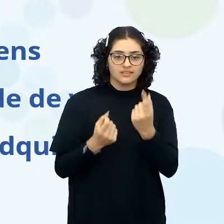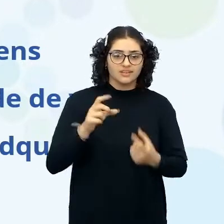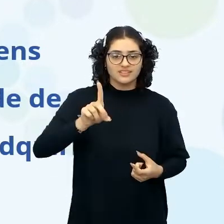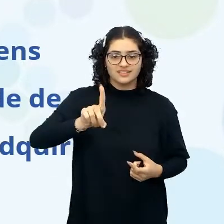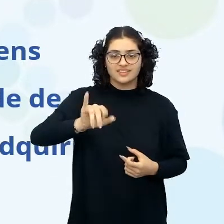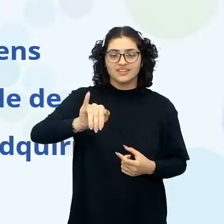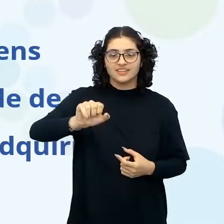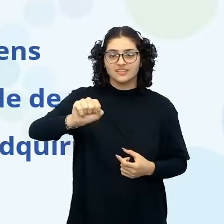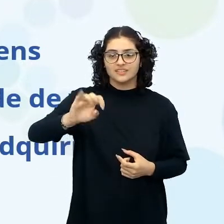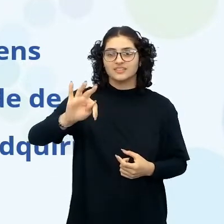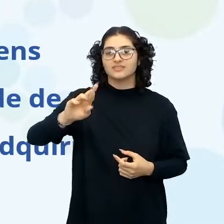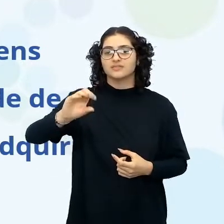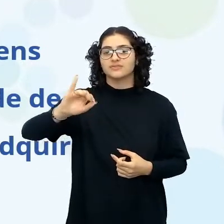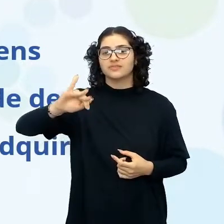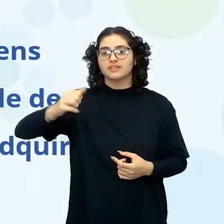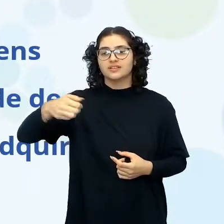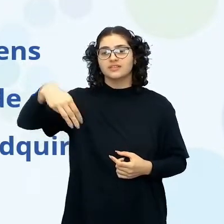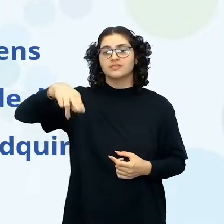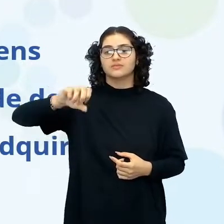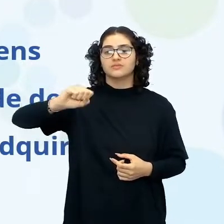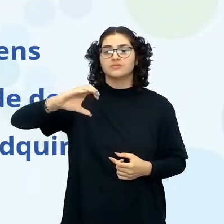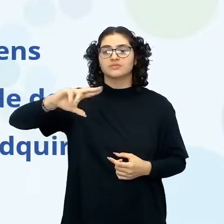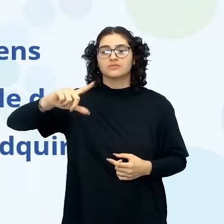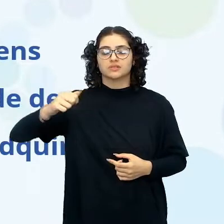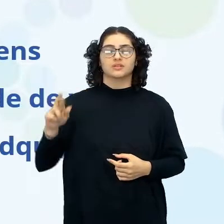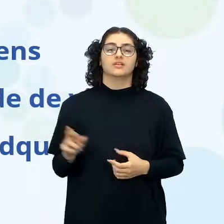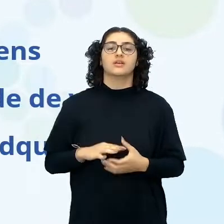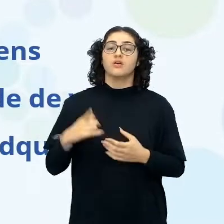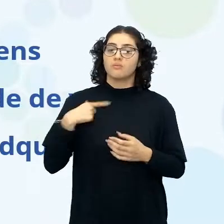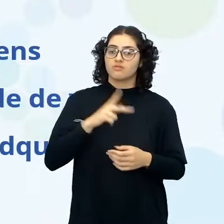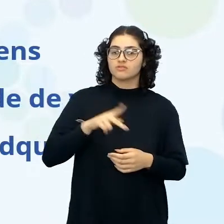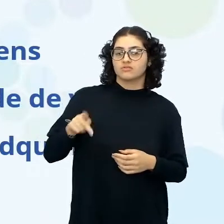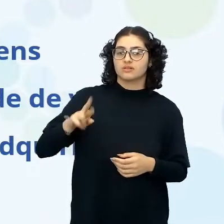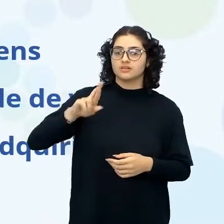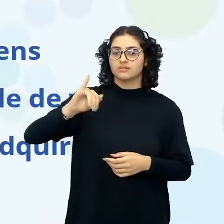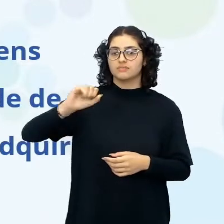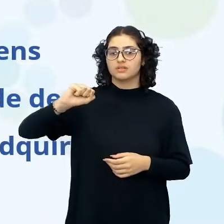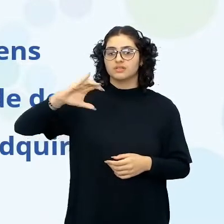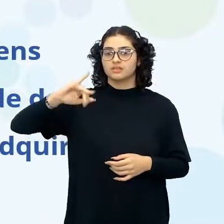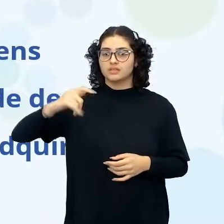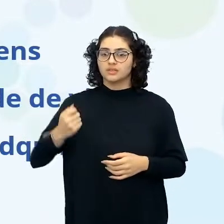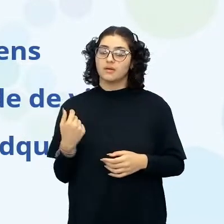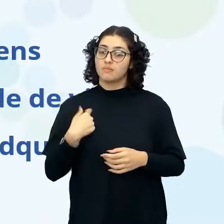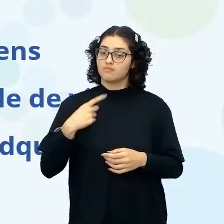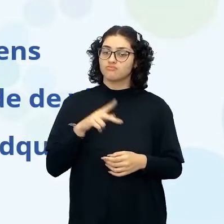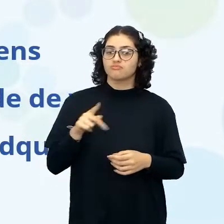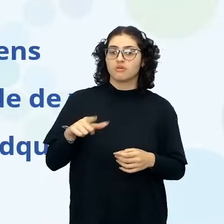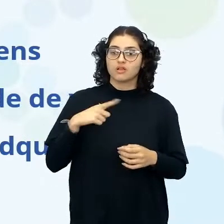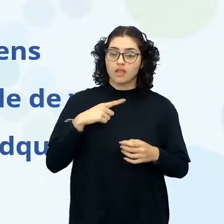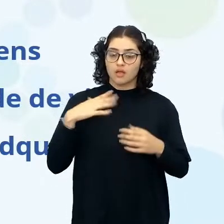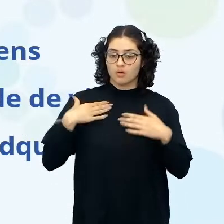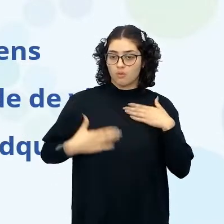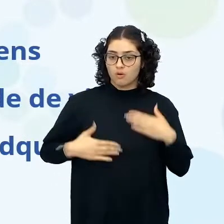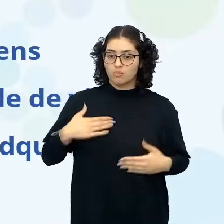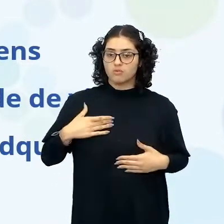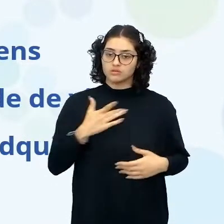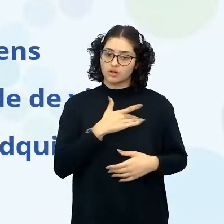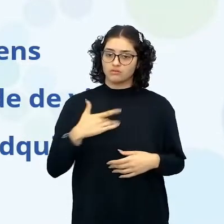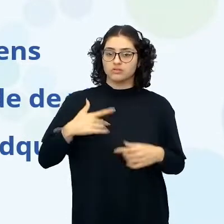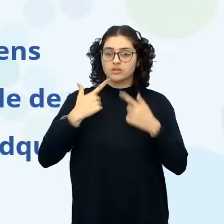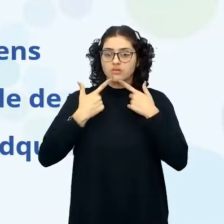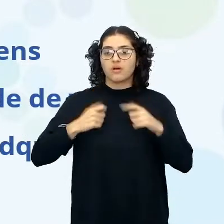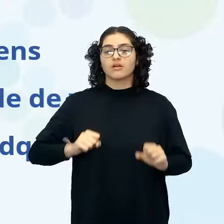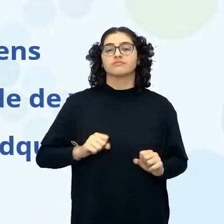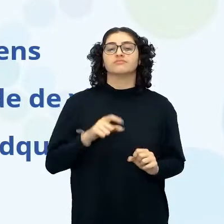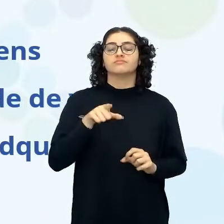de Duchenne. Eu sou a professora Priscila, estamos no aprofundamento Corpo, Saúde e Linguagens, a unidade